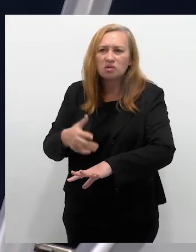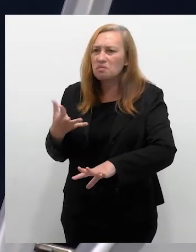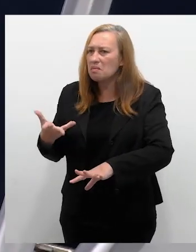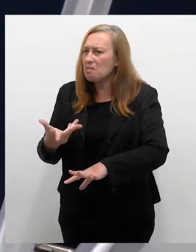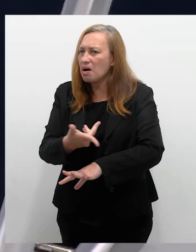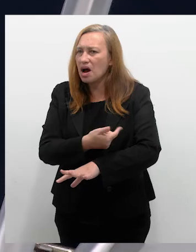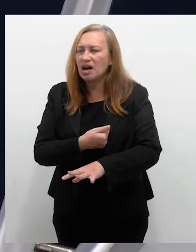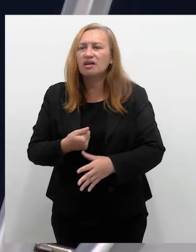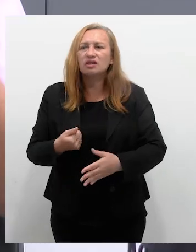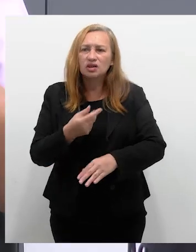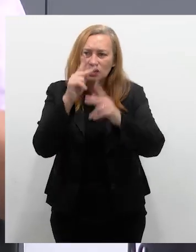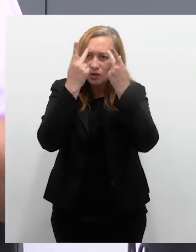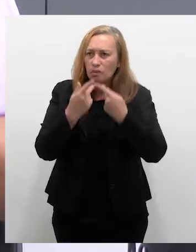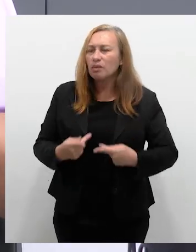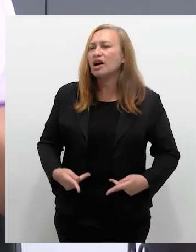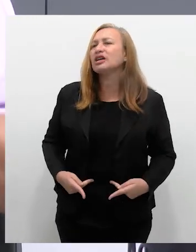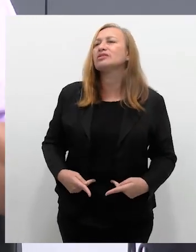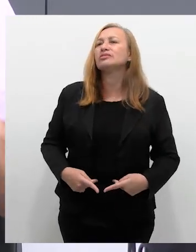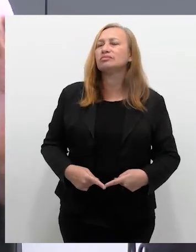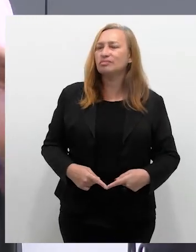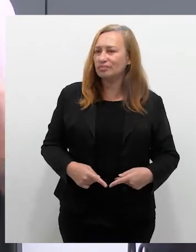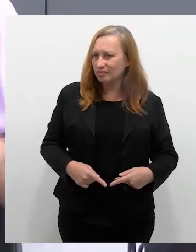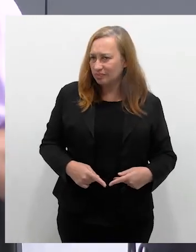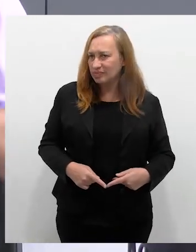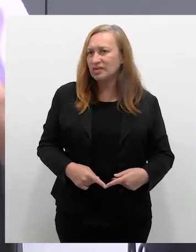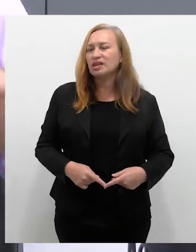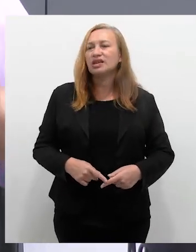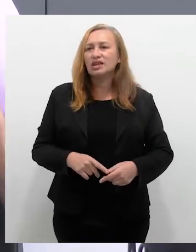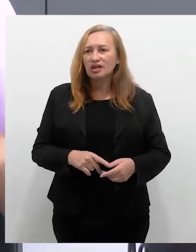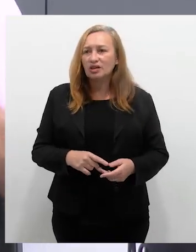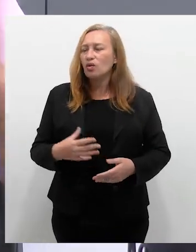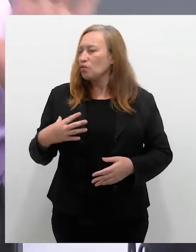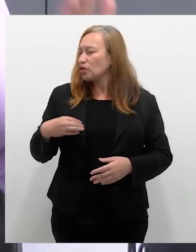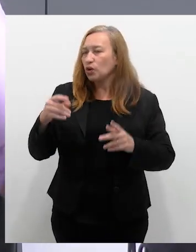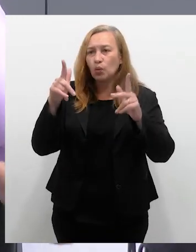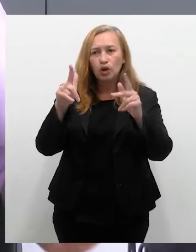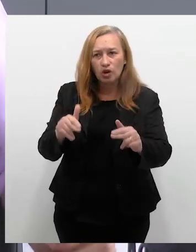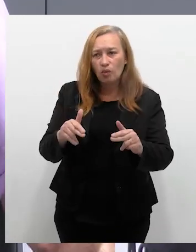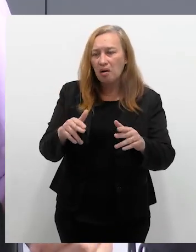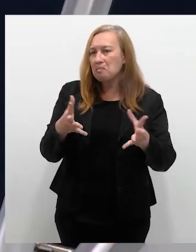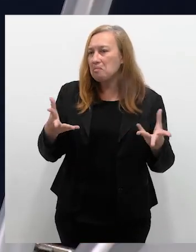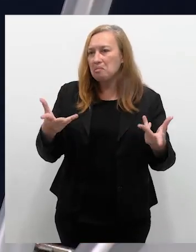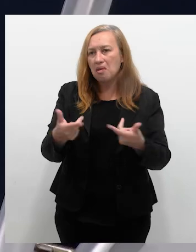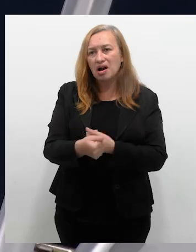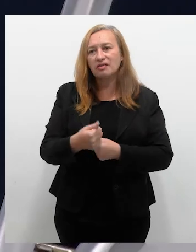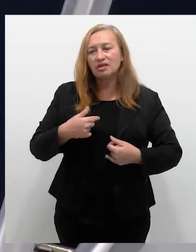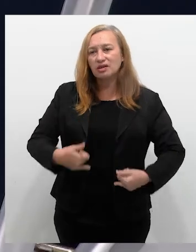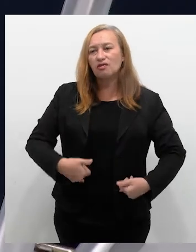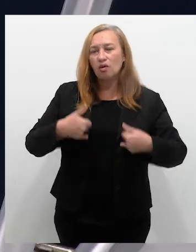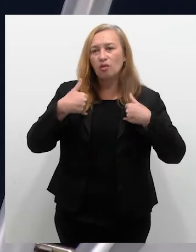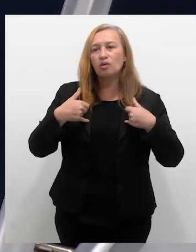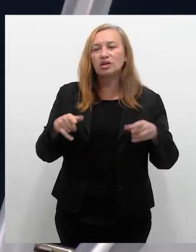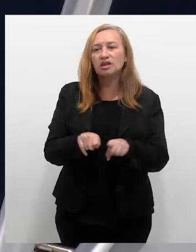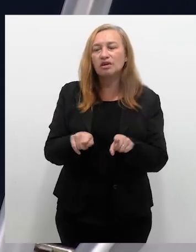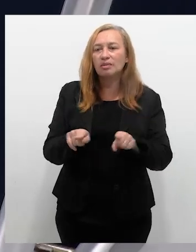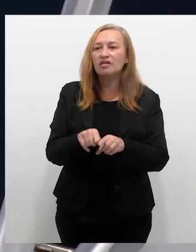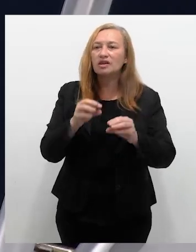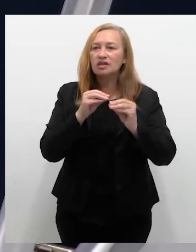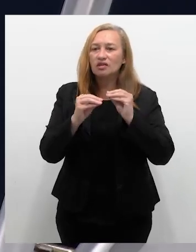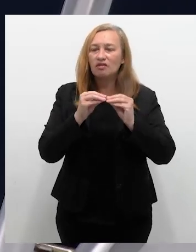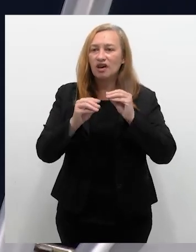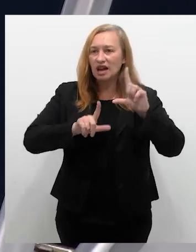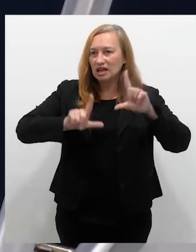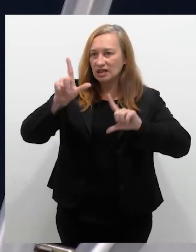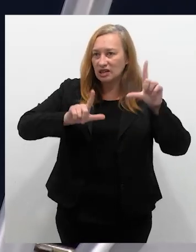educado, maravilhoso. E todo o elenco embarca nessa linha também? Ele olha, funciona, né? Maravilhoso. Eu tive a honra de fazer também uma novela